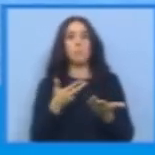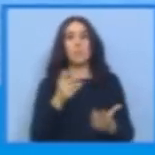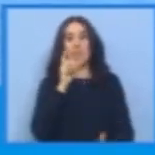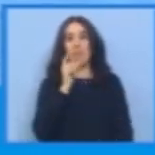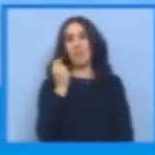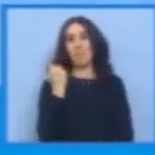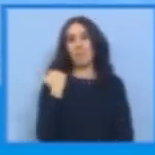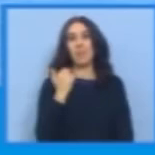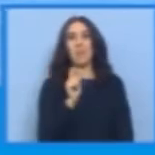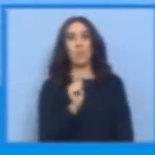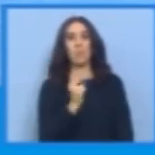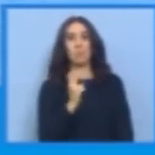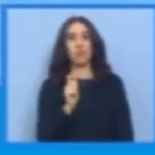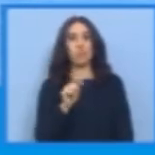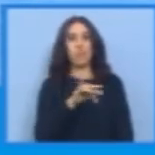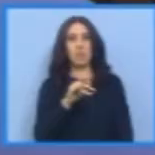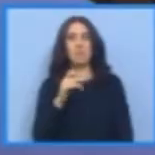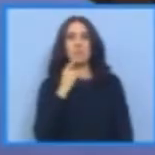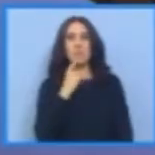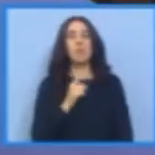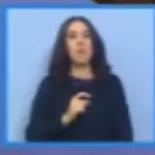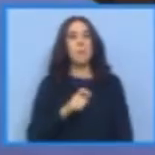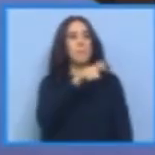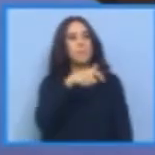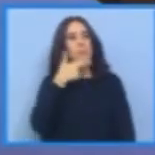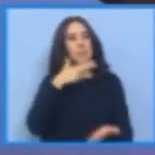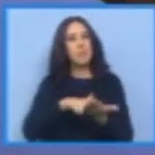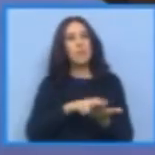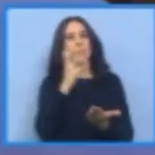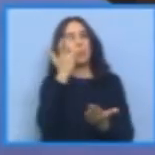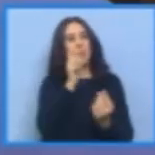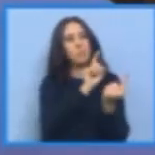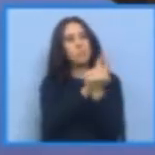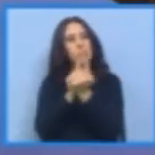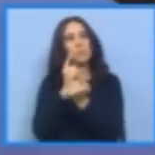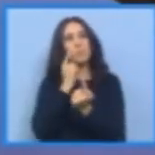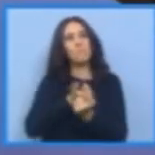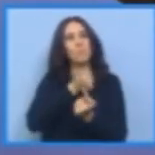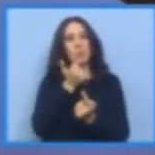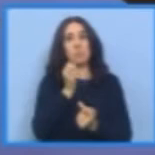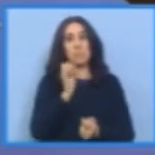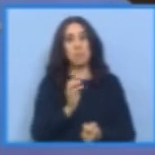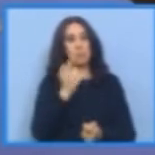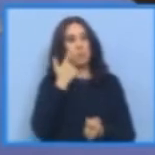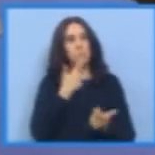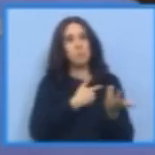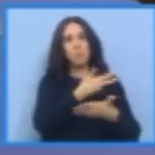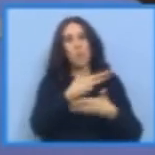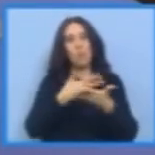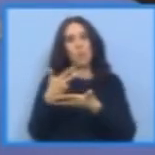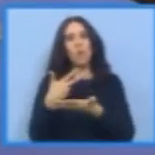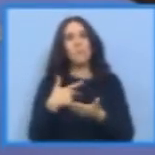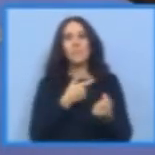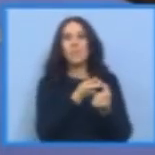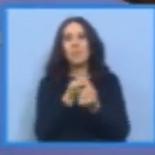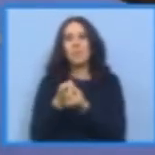Eugénia dizia, é importante ir ao encontro das pessoas, da sua realidade, das suas culturas, para melhor as conhecermos. E certamente, se as conhecermos, vamos nos